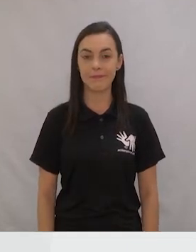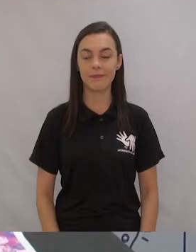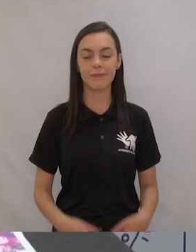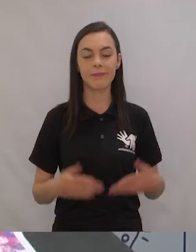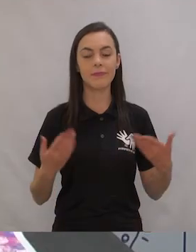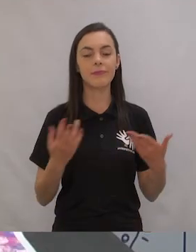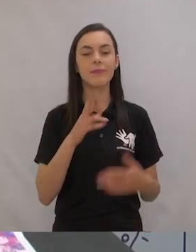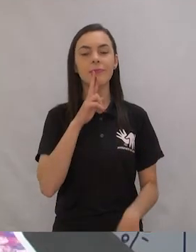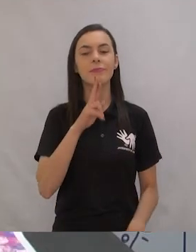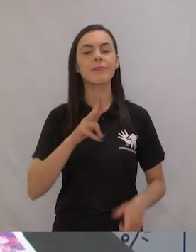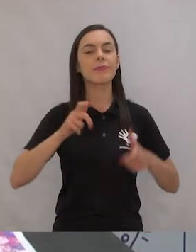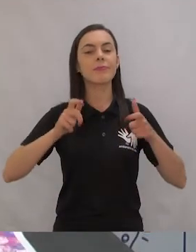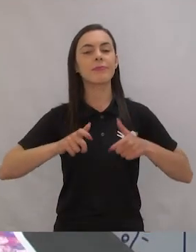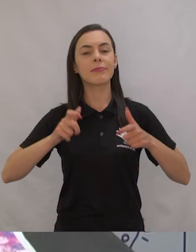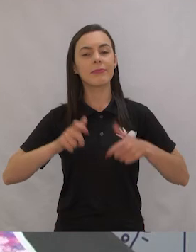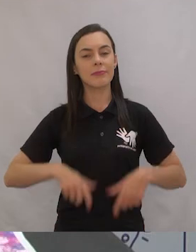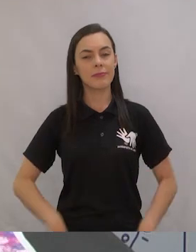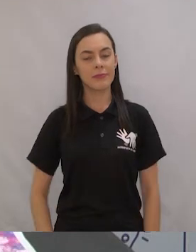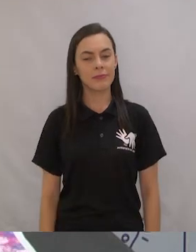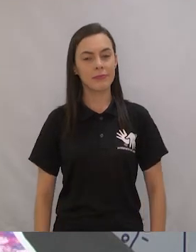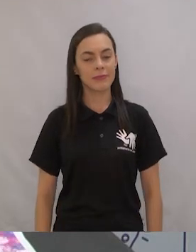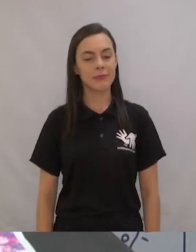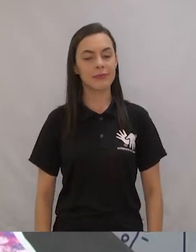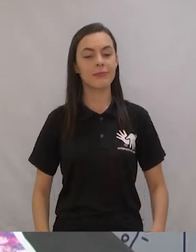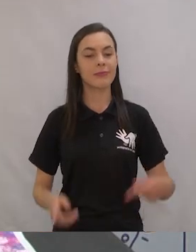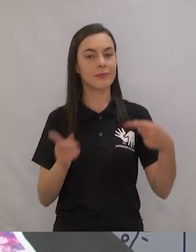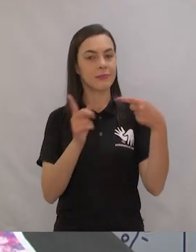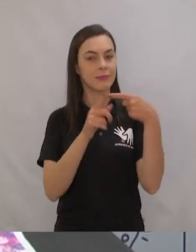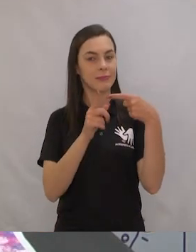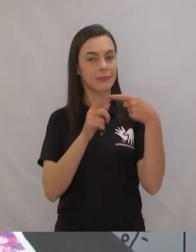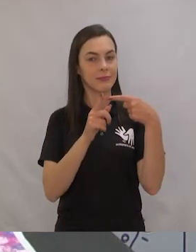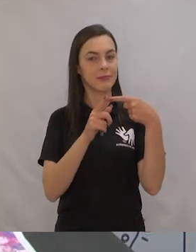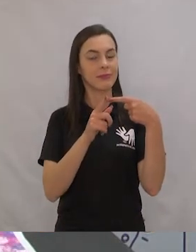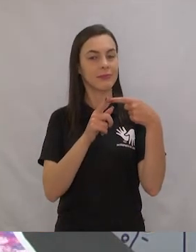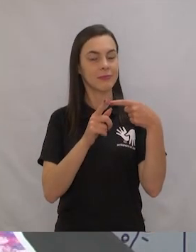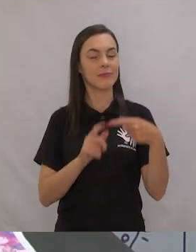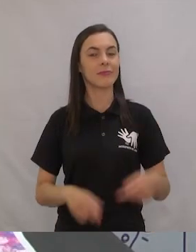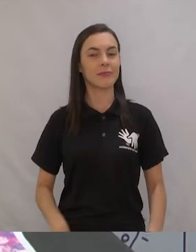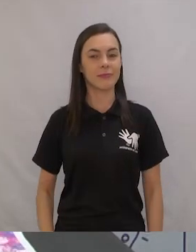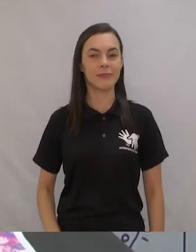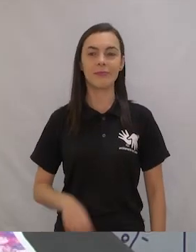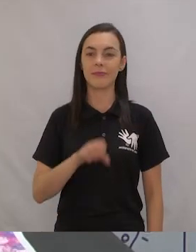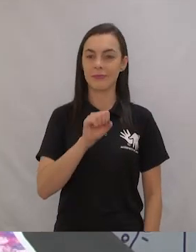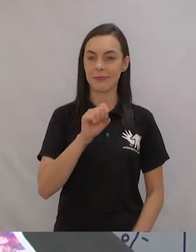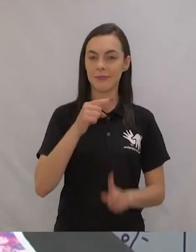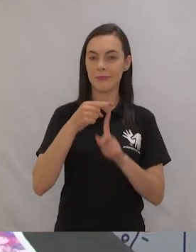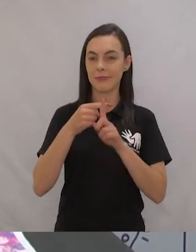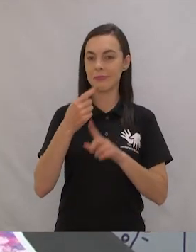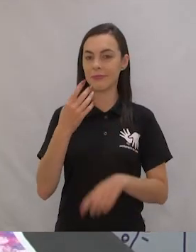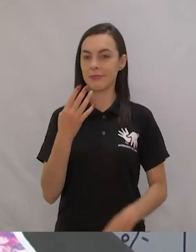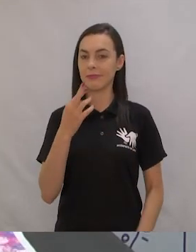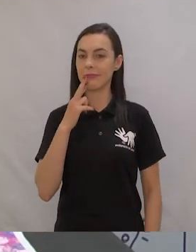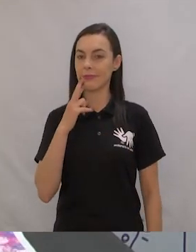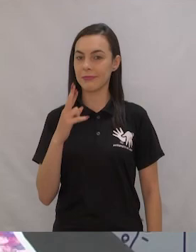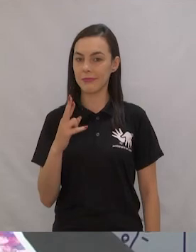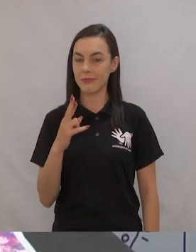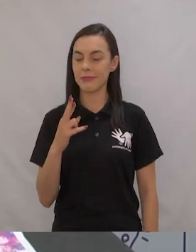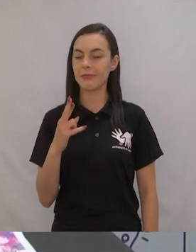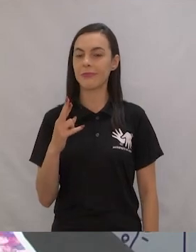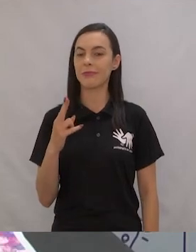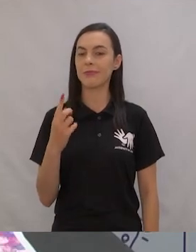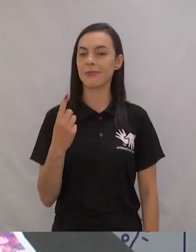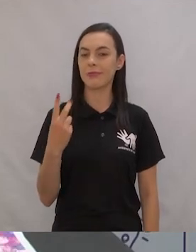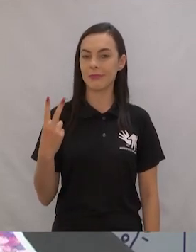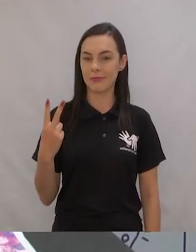12. E aonde está o resultado? Letra A. 8 mais 4 é igual